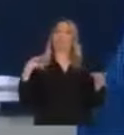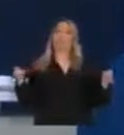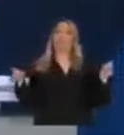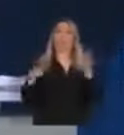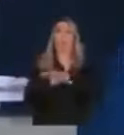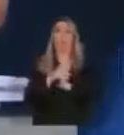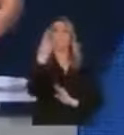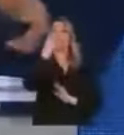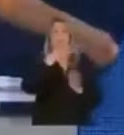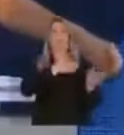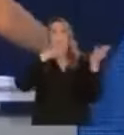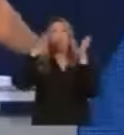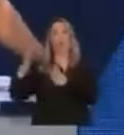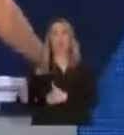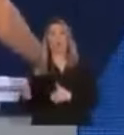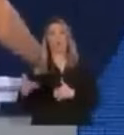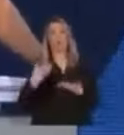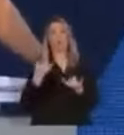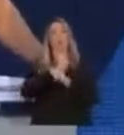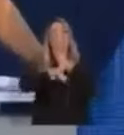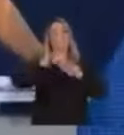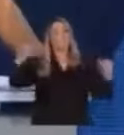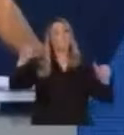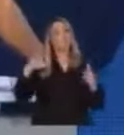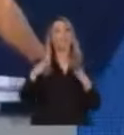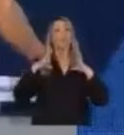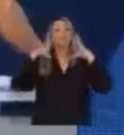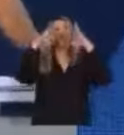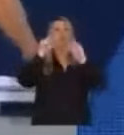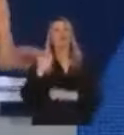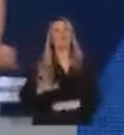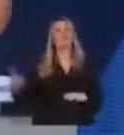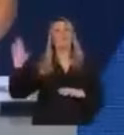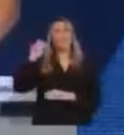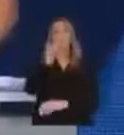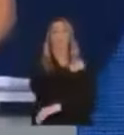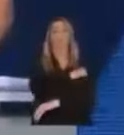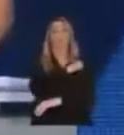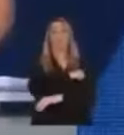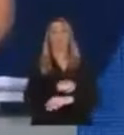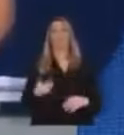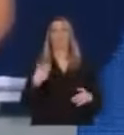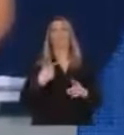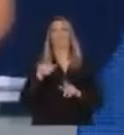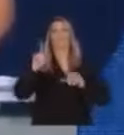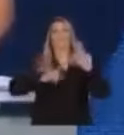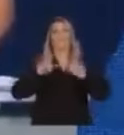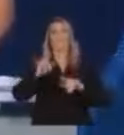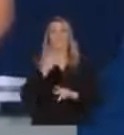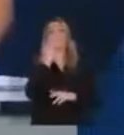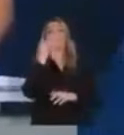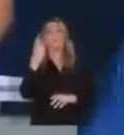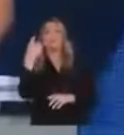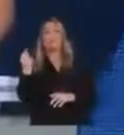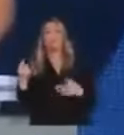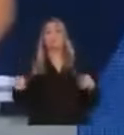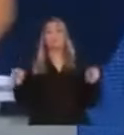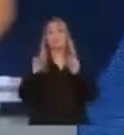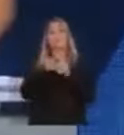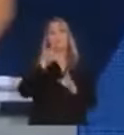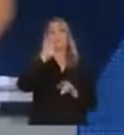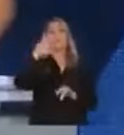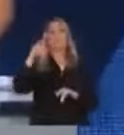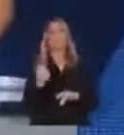bloco deste debate transmitido ao vivo para todo o estado do Rio Rio de Janeiro o debate Red TV eleições 2016 em parceria com a revista